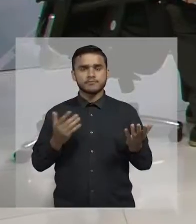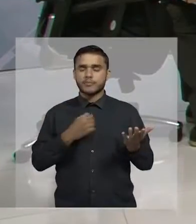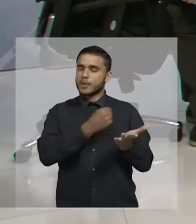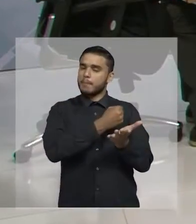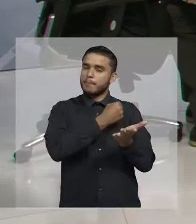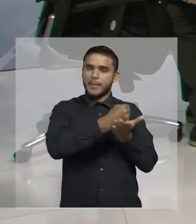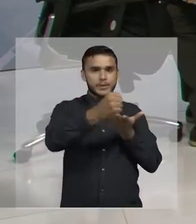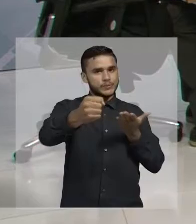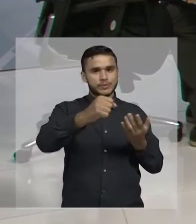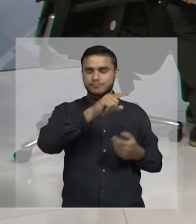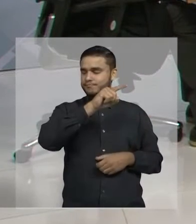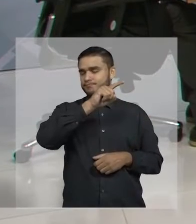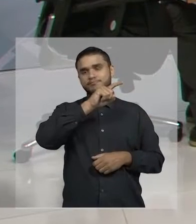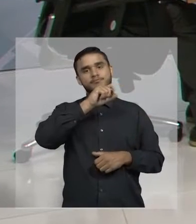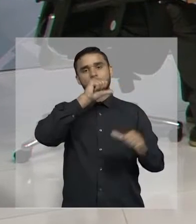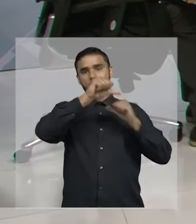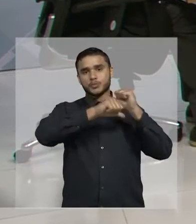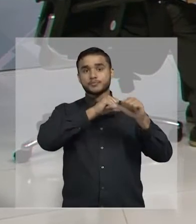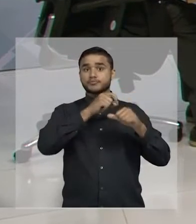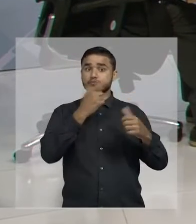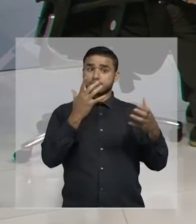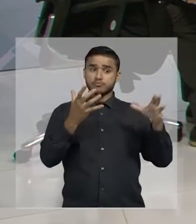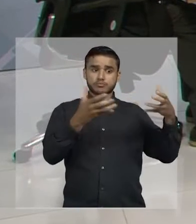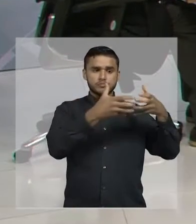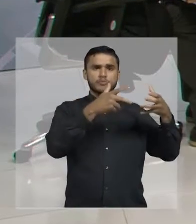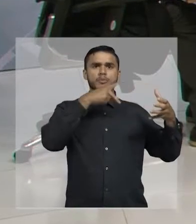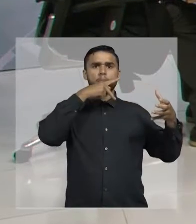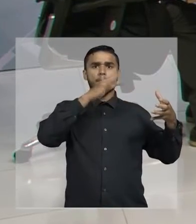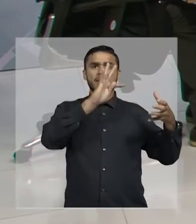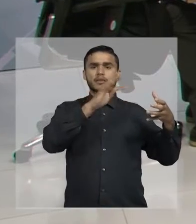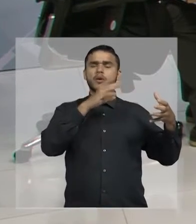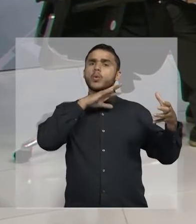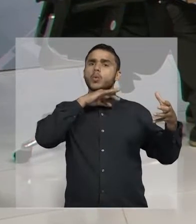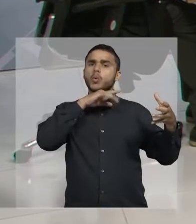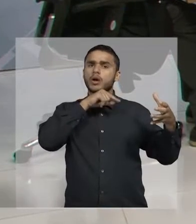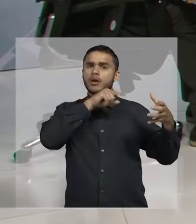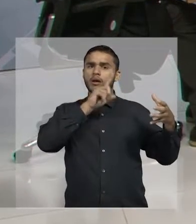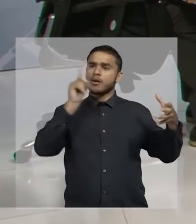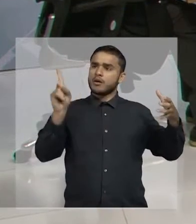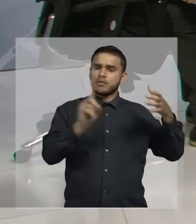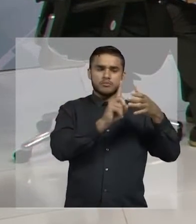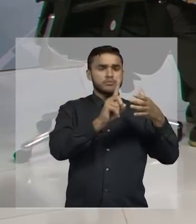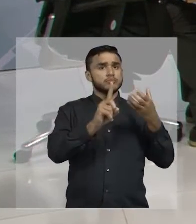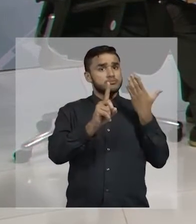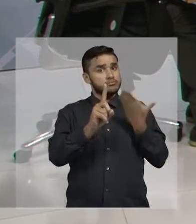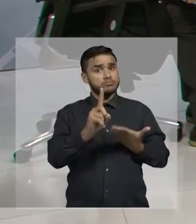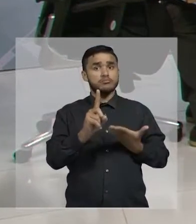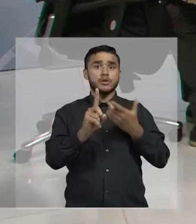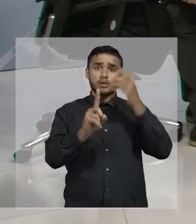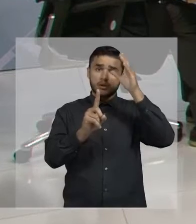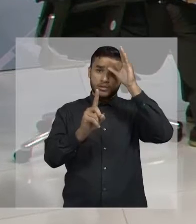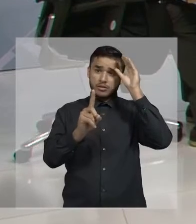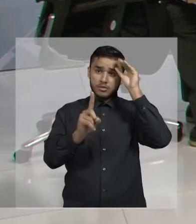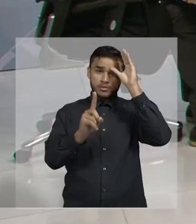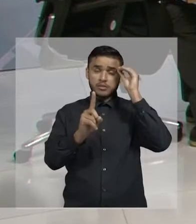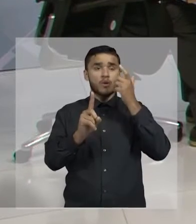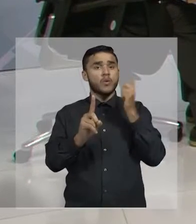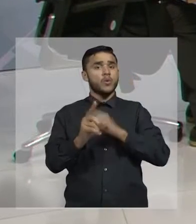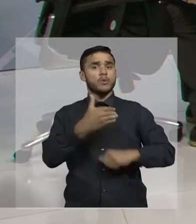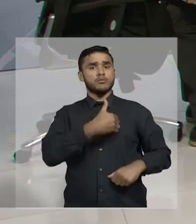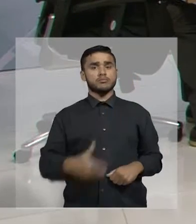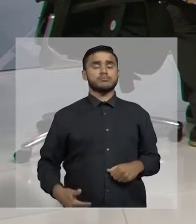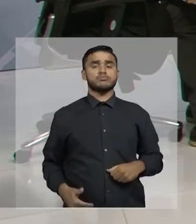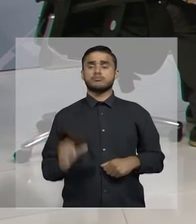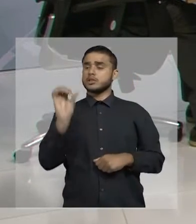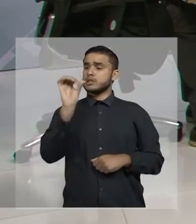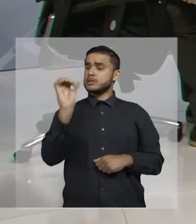que, se você considerar o PT com todos os desgastes, é um todo ruim, a parte boa está aqui, né, liderando o governador dessa forma.